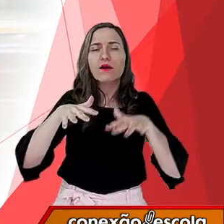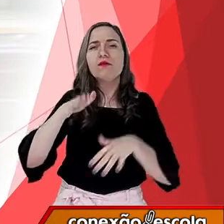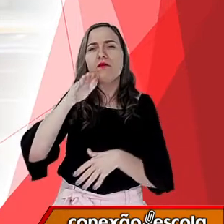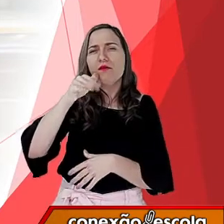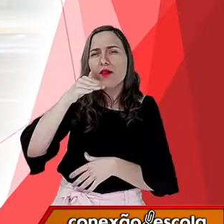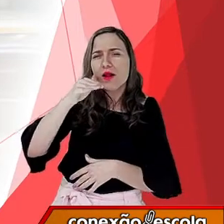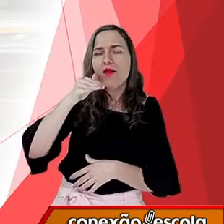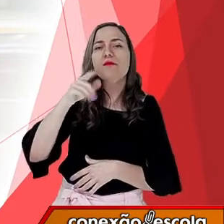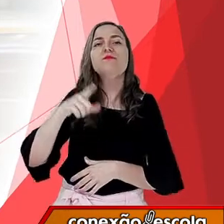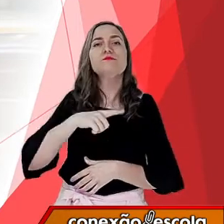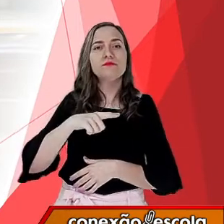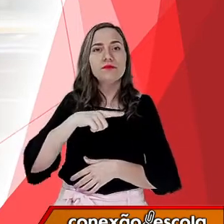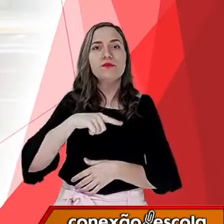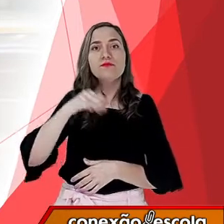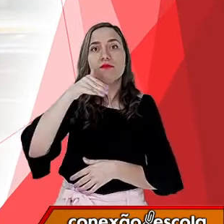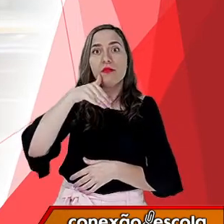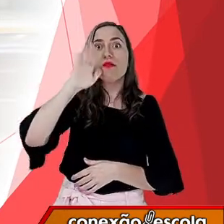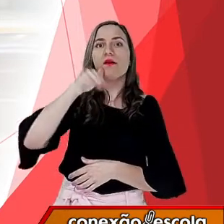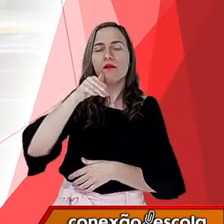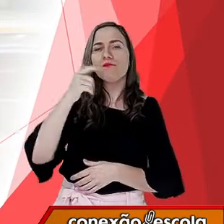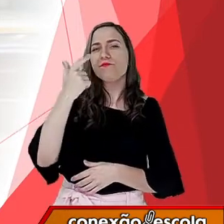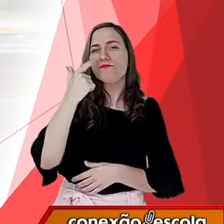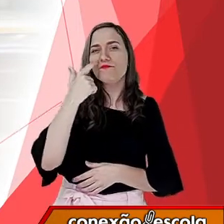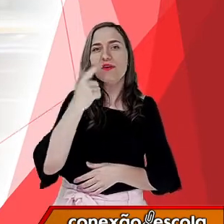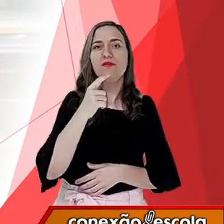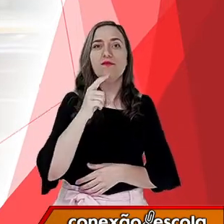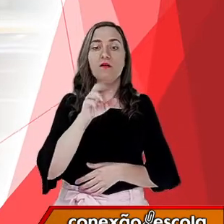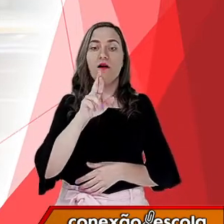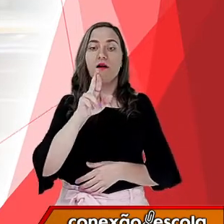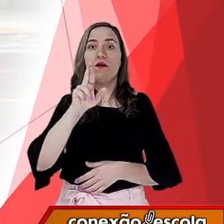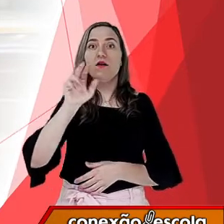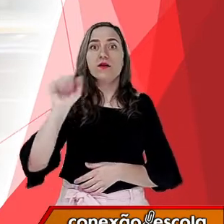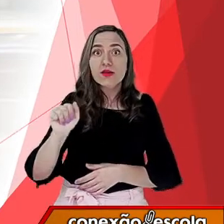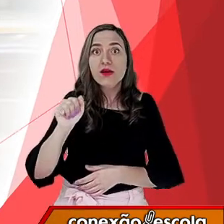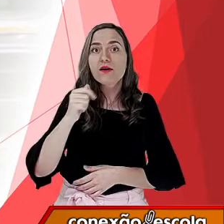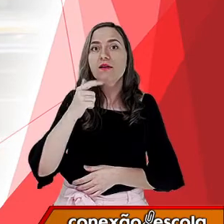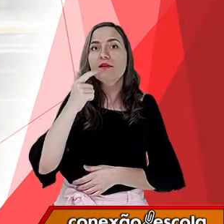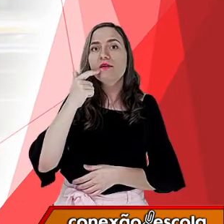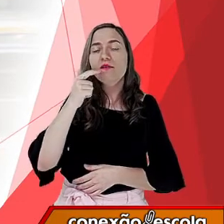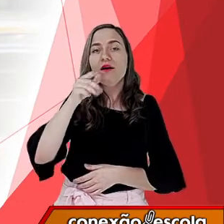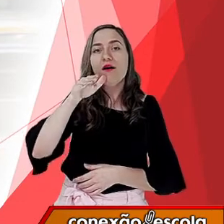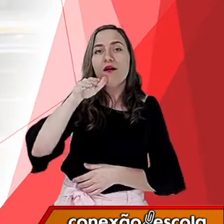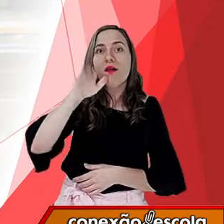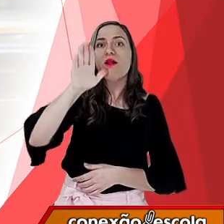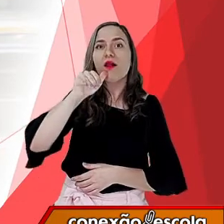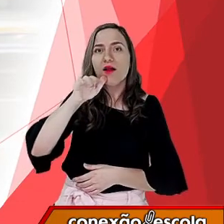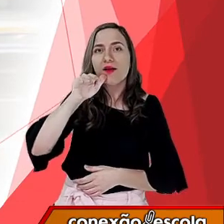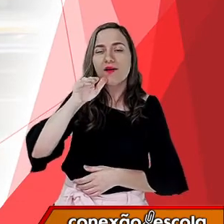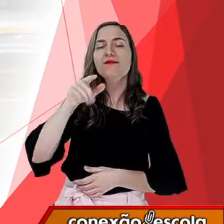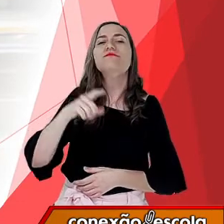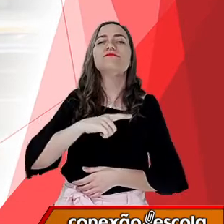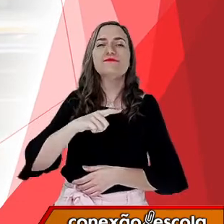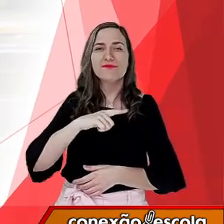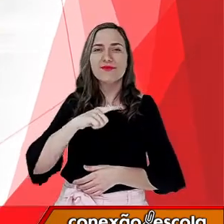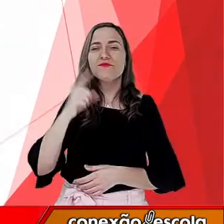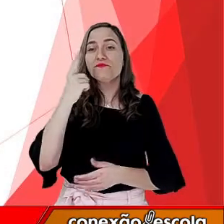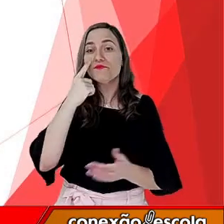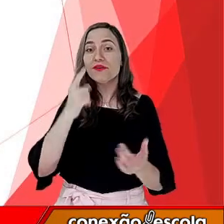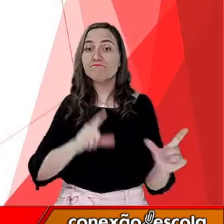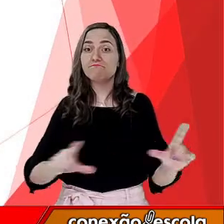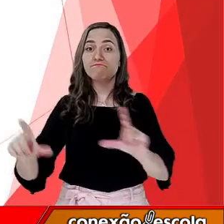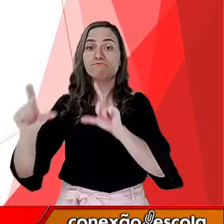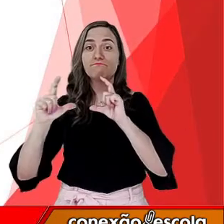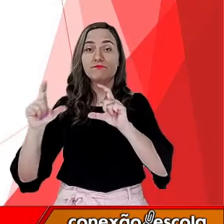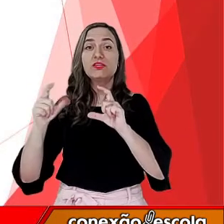foi até o céu da boca. Repitam, ra. Assim como o exemplo na imagem